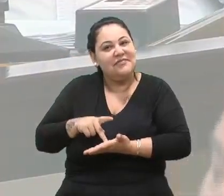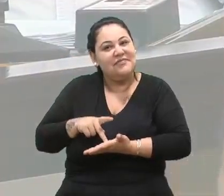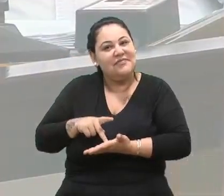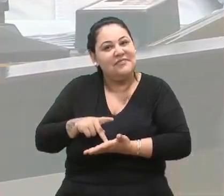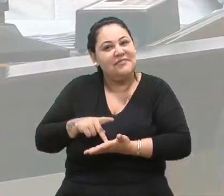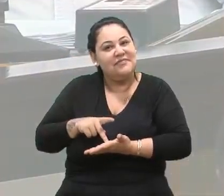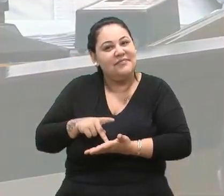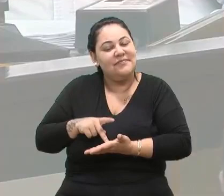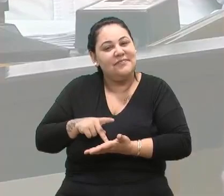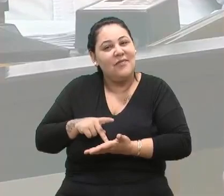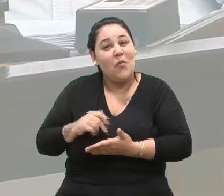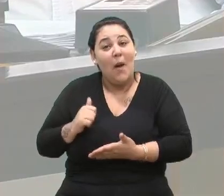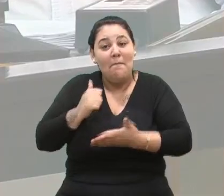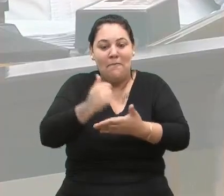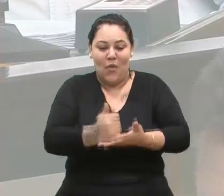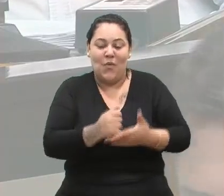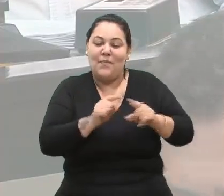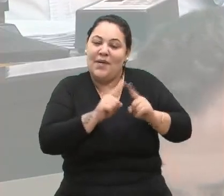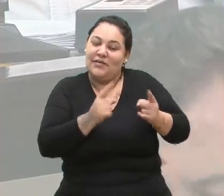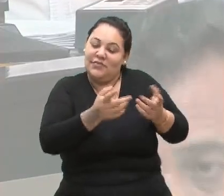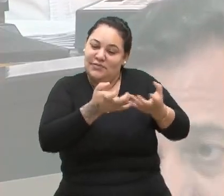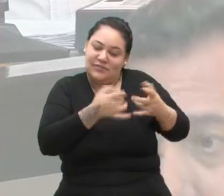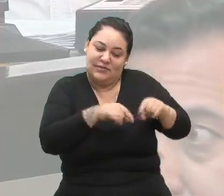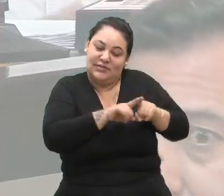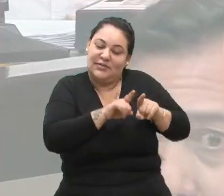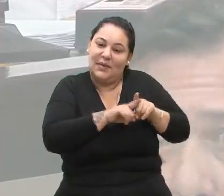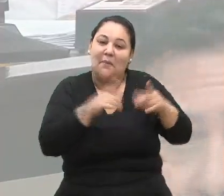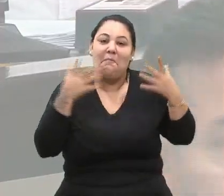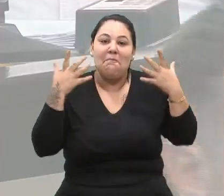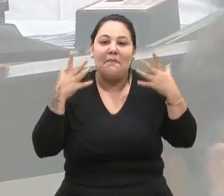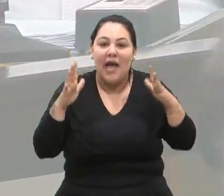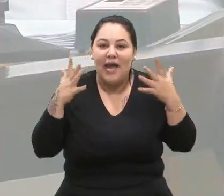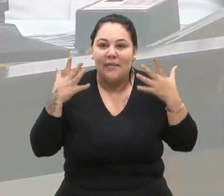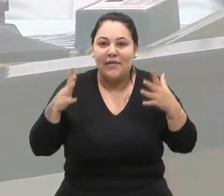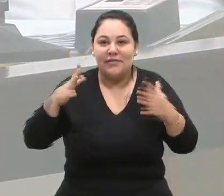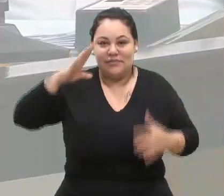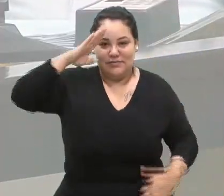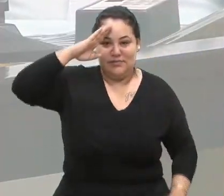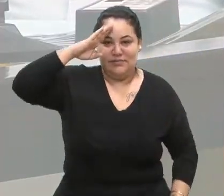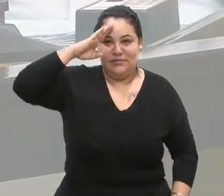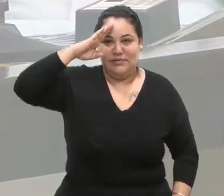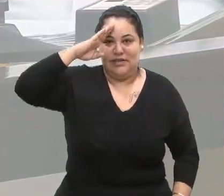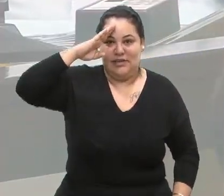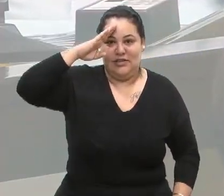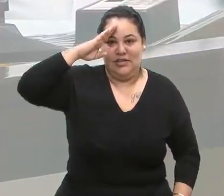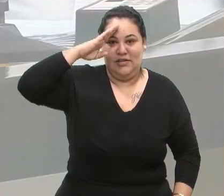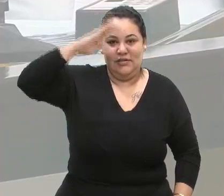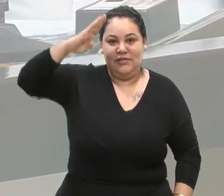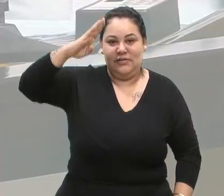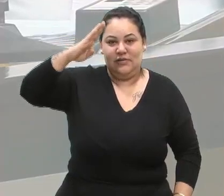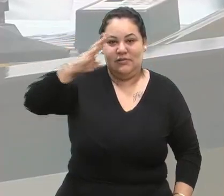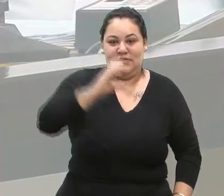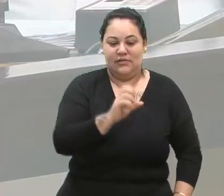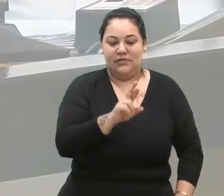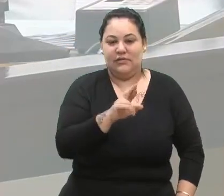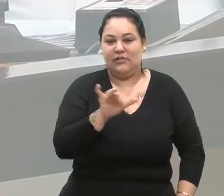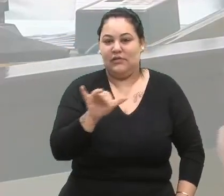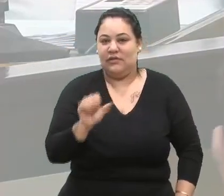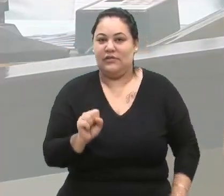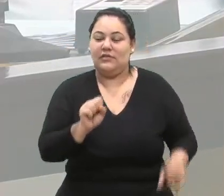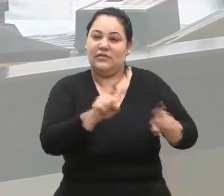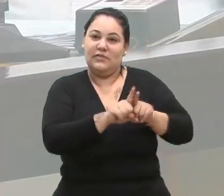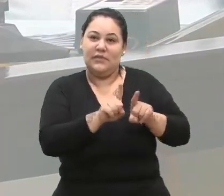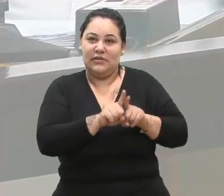sua colaboração, mas gostaria de parabenizar o Tenente Cristiano e também ao Tequila, que